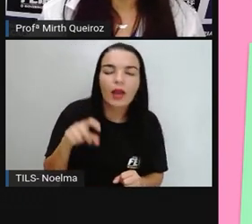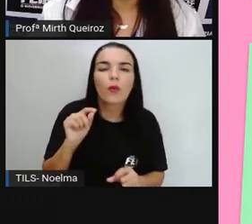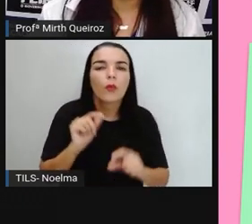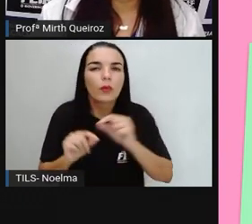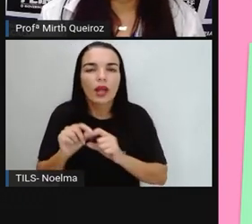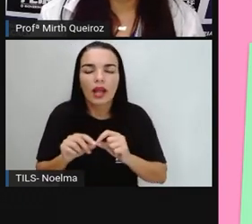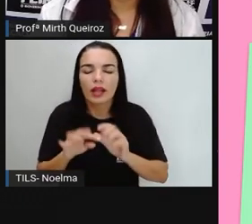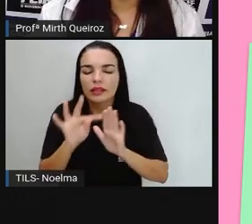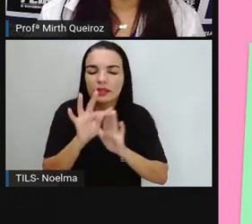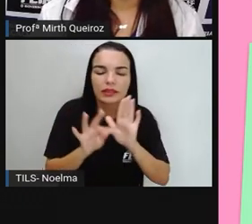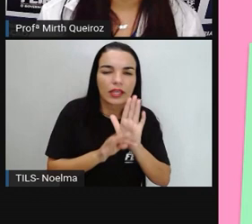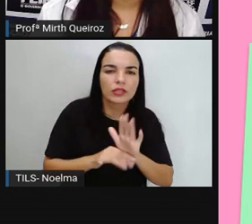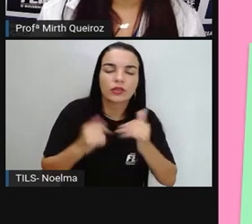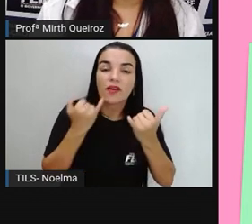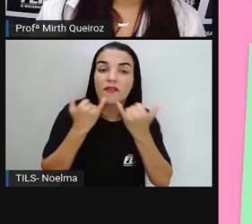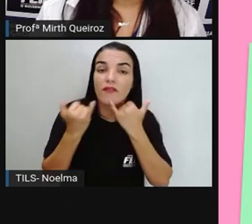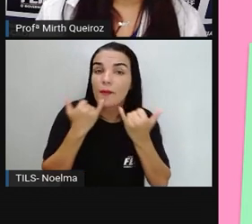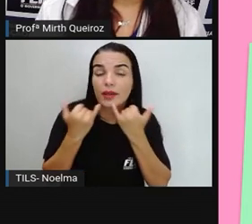dissertativo, informativo, né?